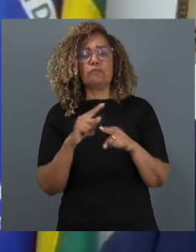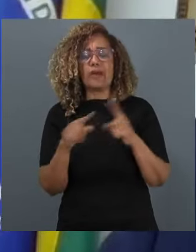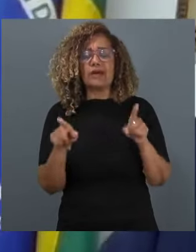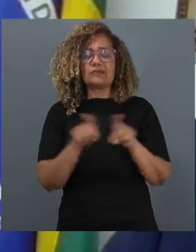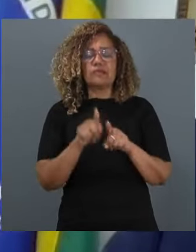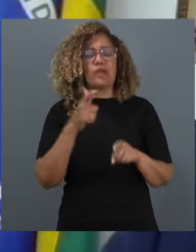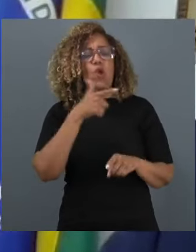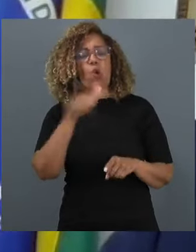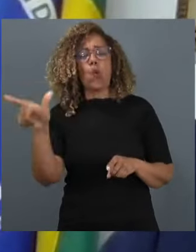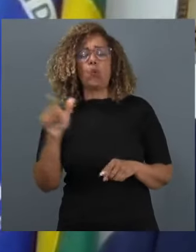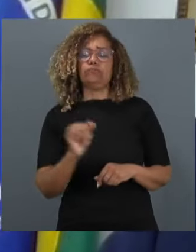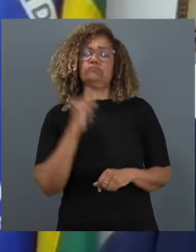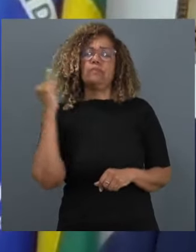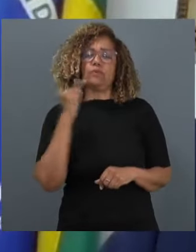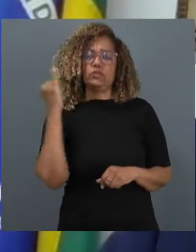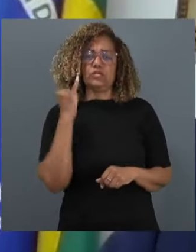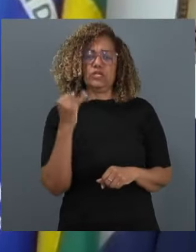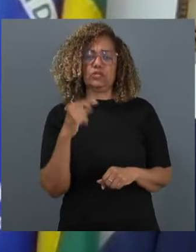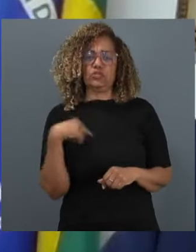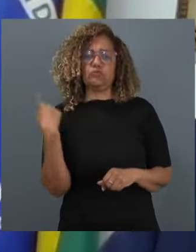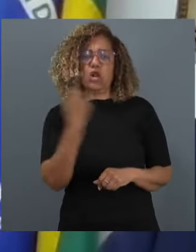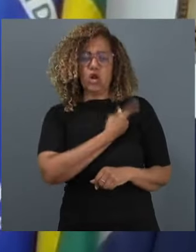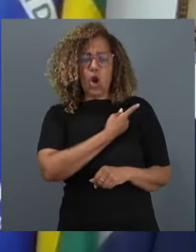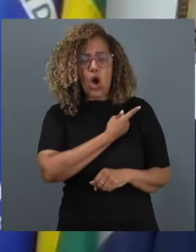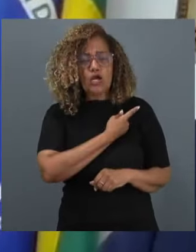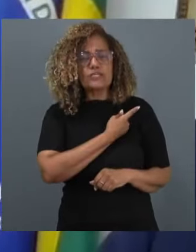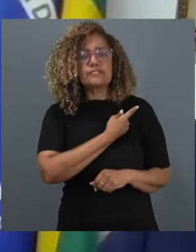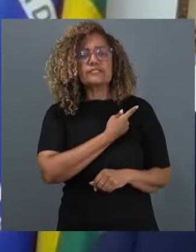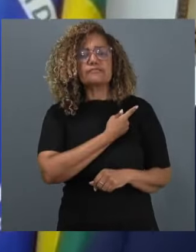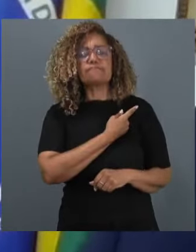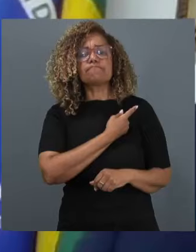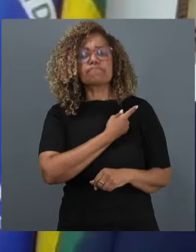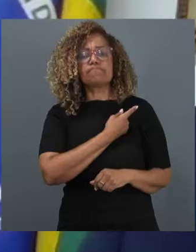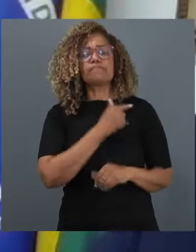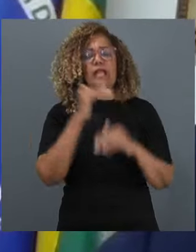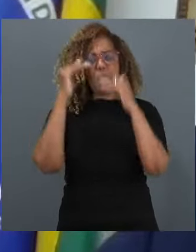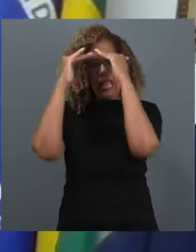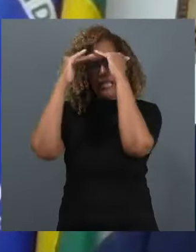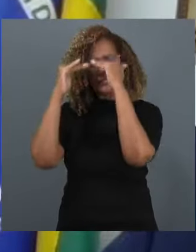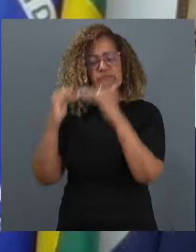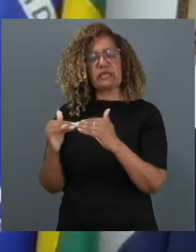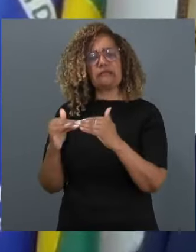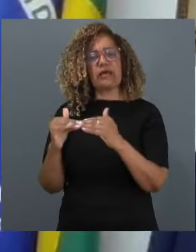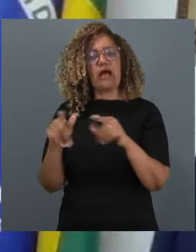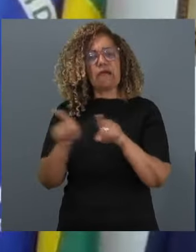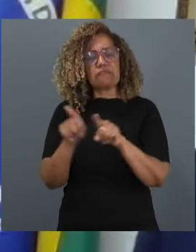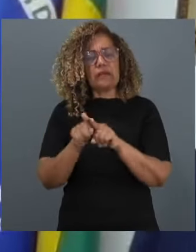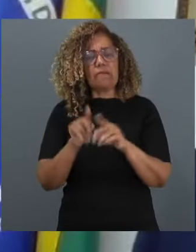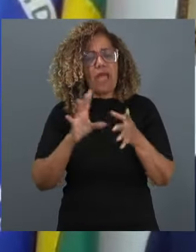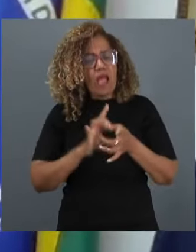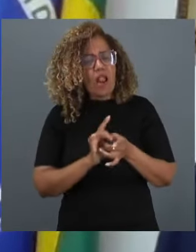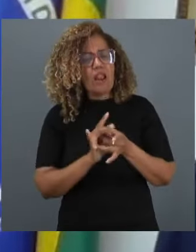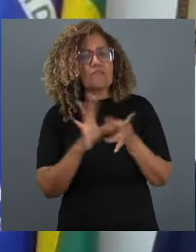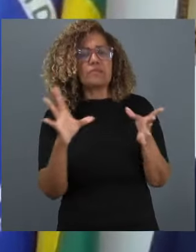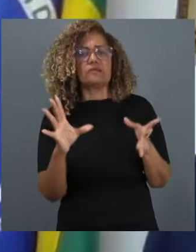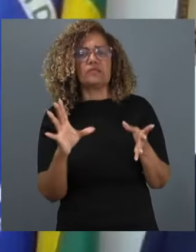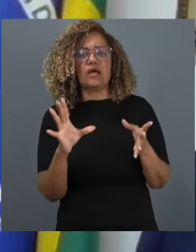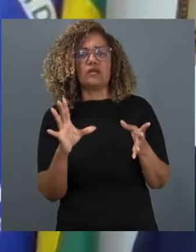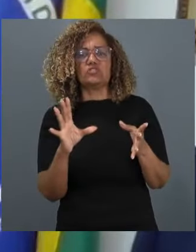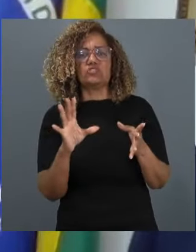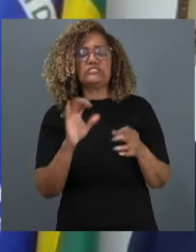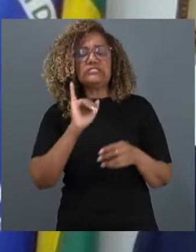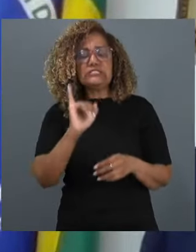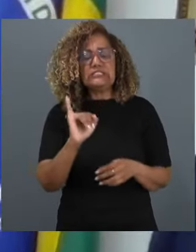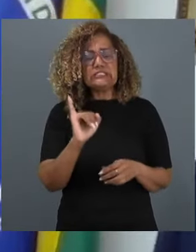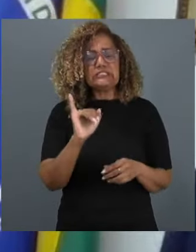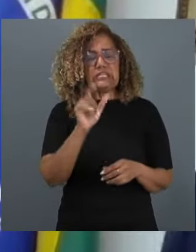outros importantes para que a gente possa respeitar o Estado Democrático de Direito. Ora, se alguém se